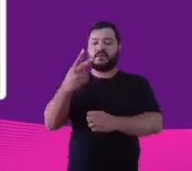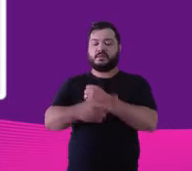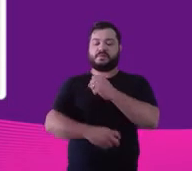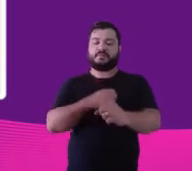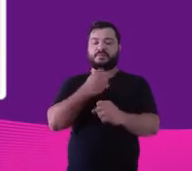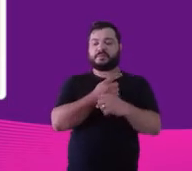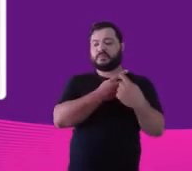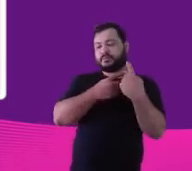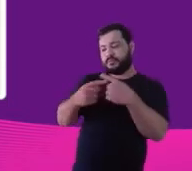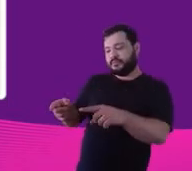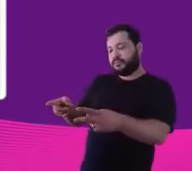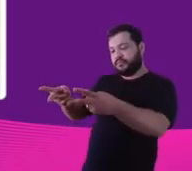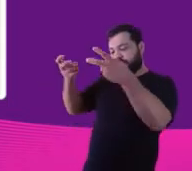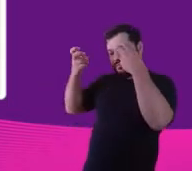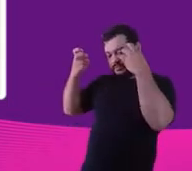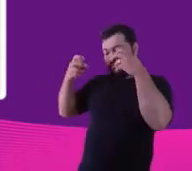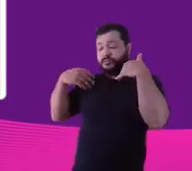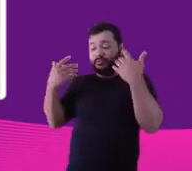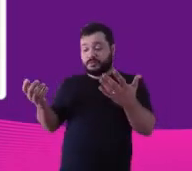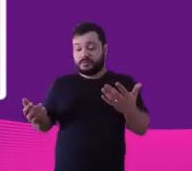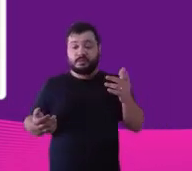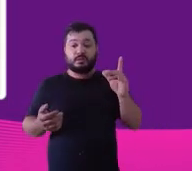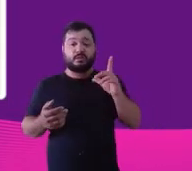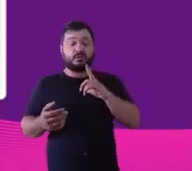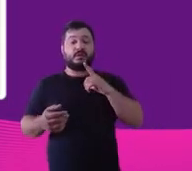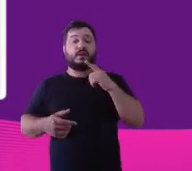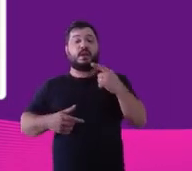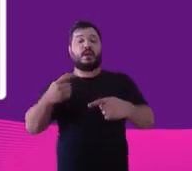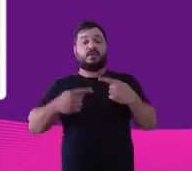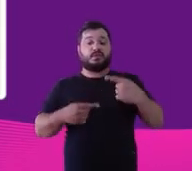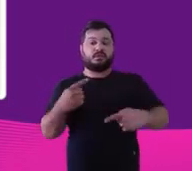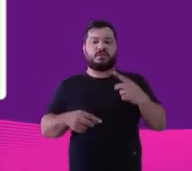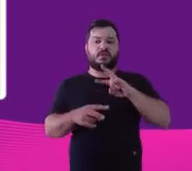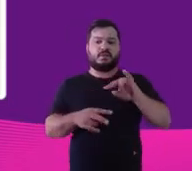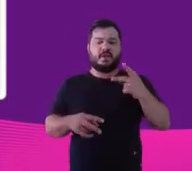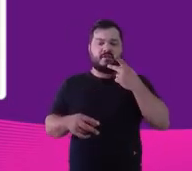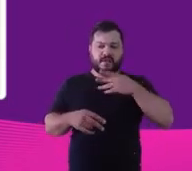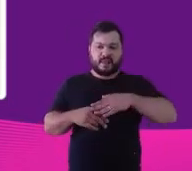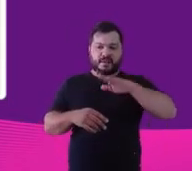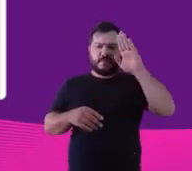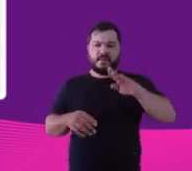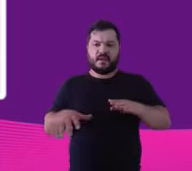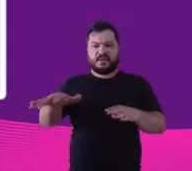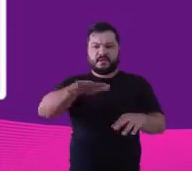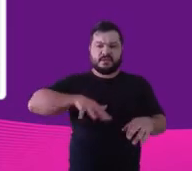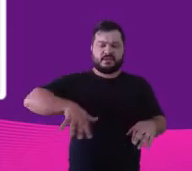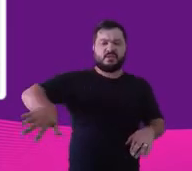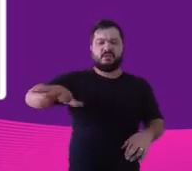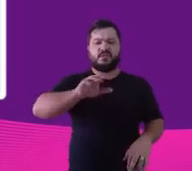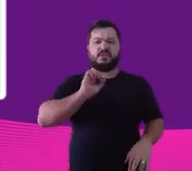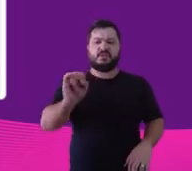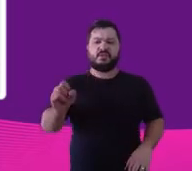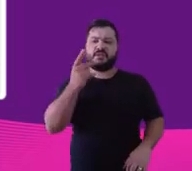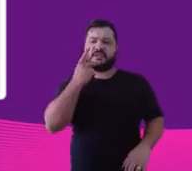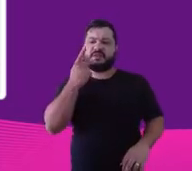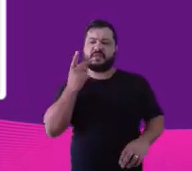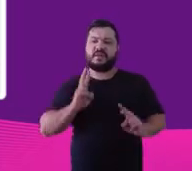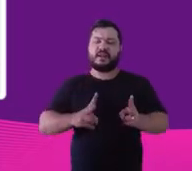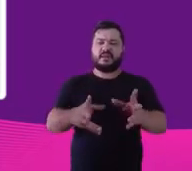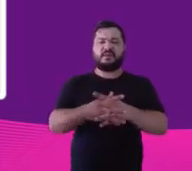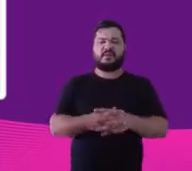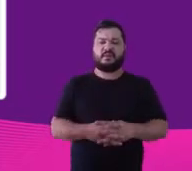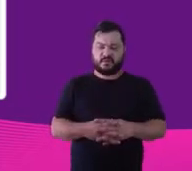contra servação então a assim uma discussão Nem para falar isso pouco mais pelo setor quando a gente fala um pouco da